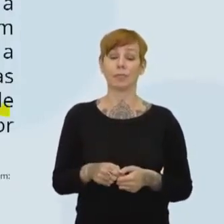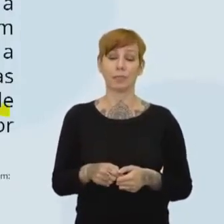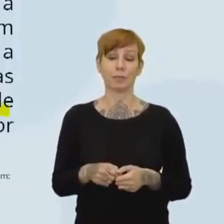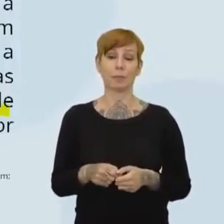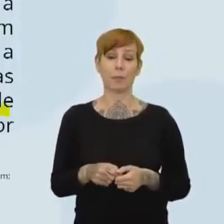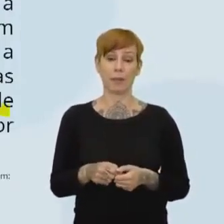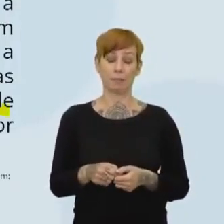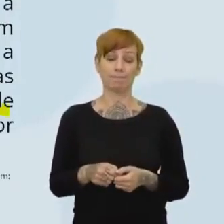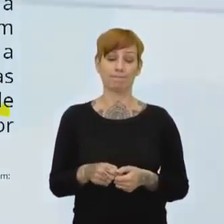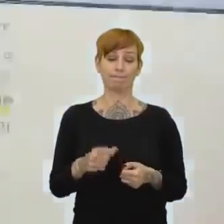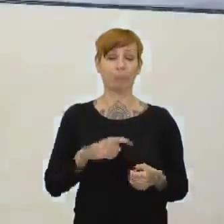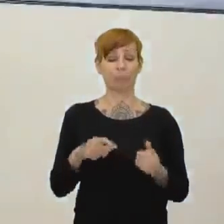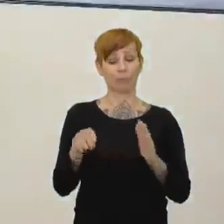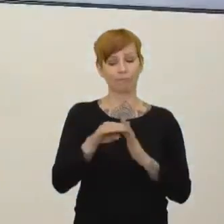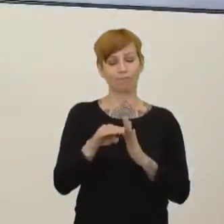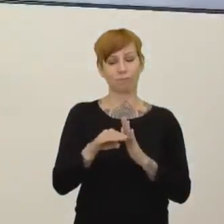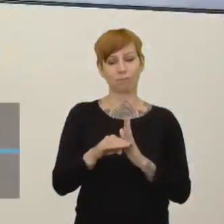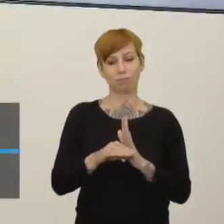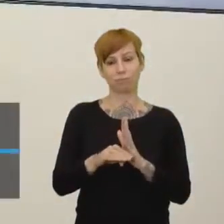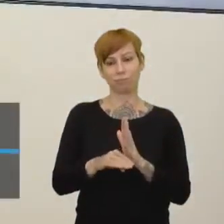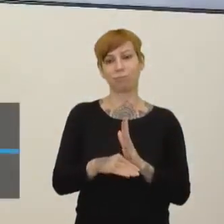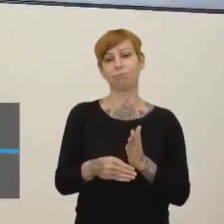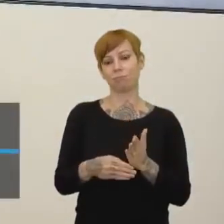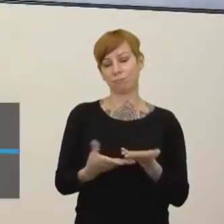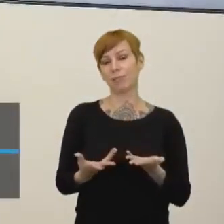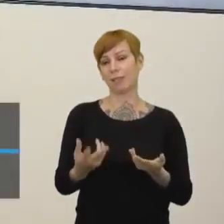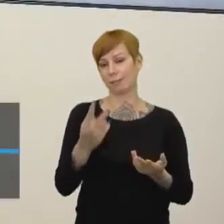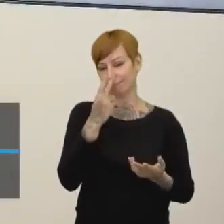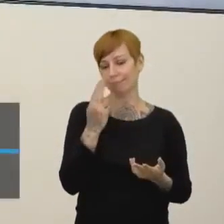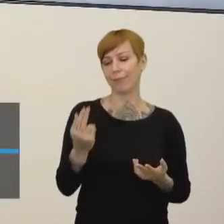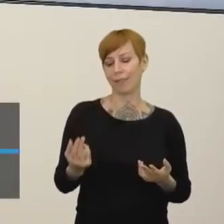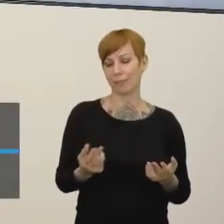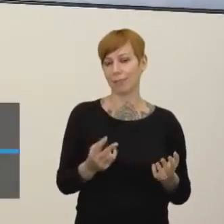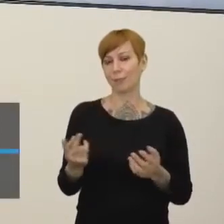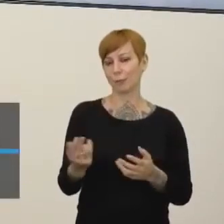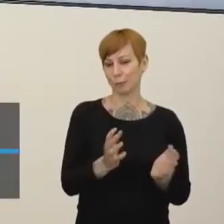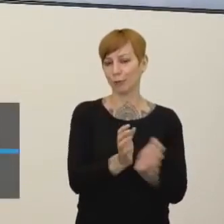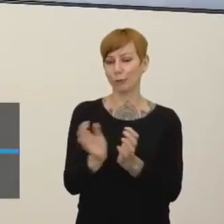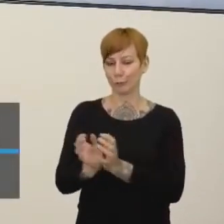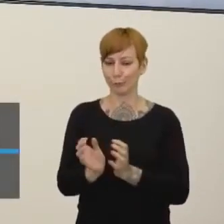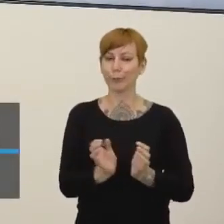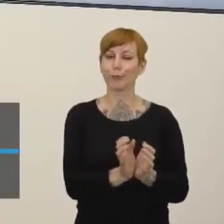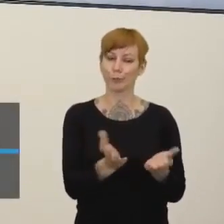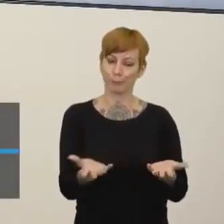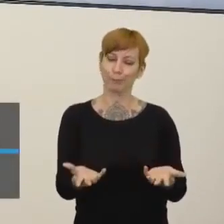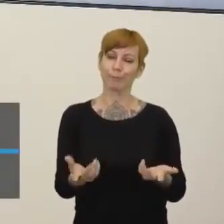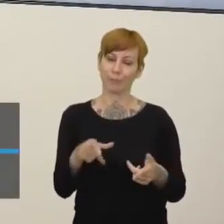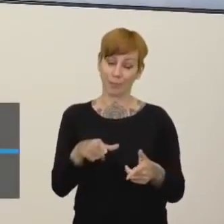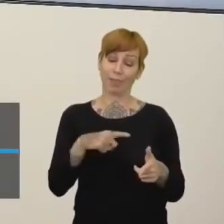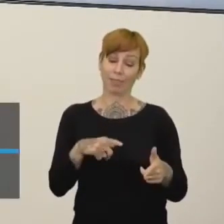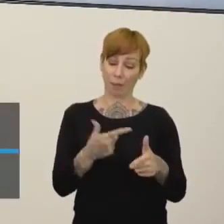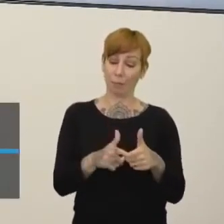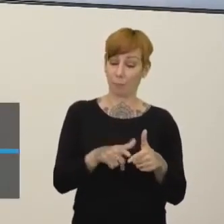olha alguns itens que acabam tendo em comum, trazendo esse grupo aí para ser um grupo muito específico. Então, dentro